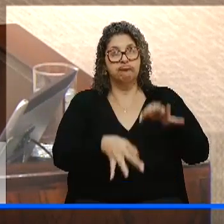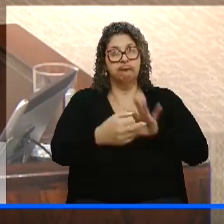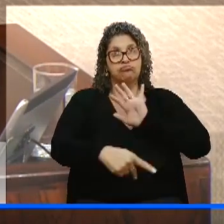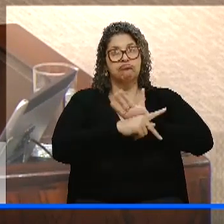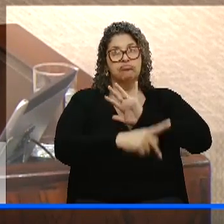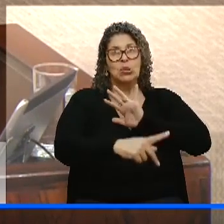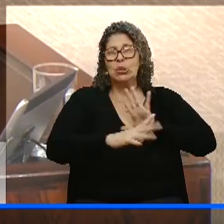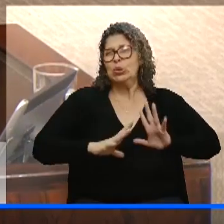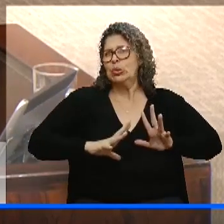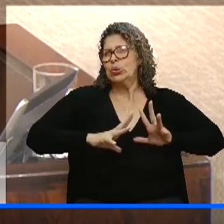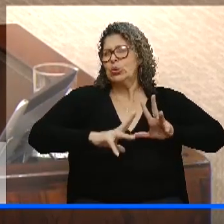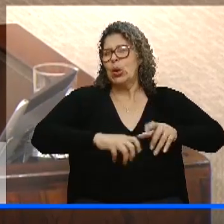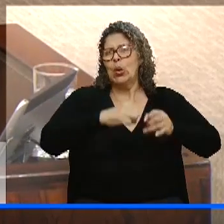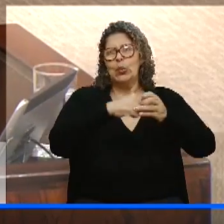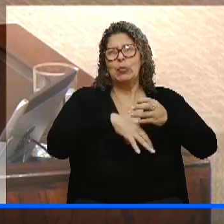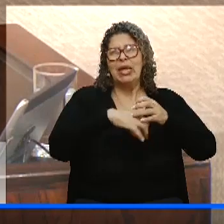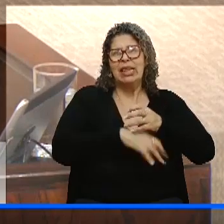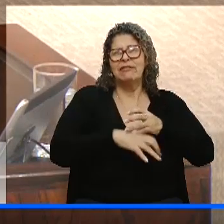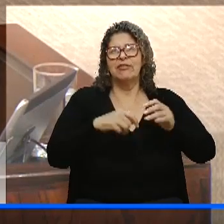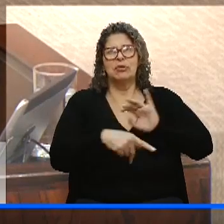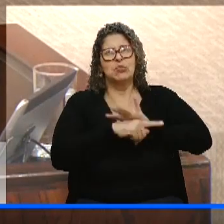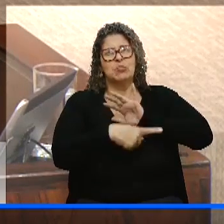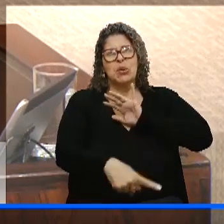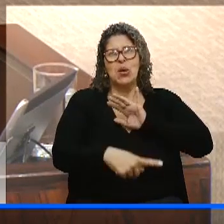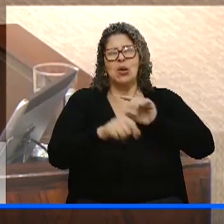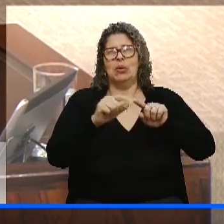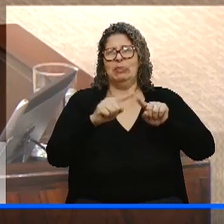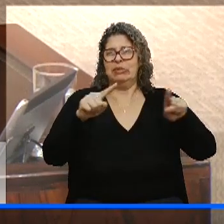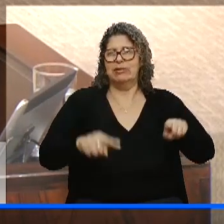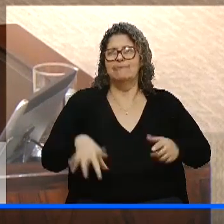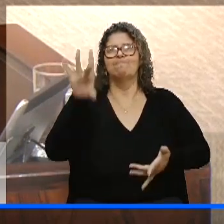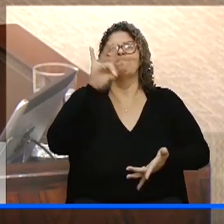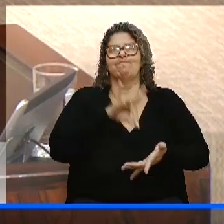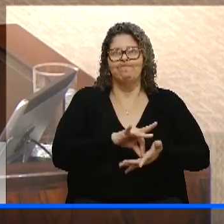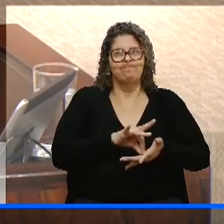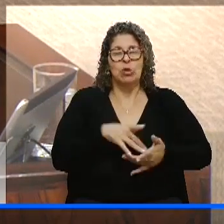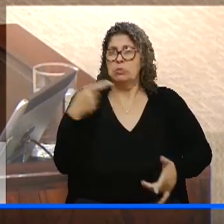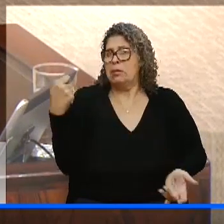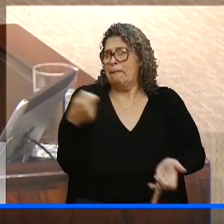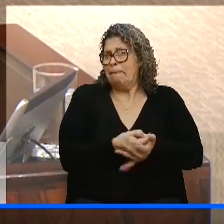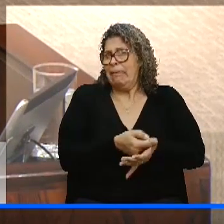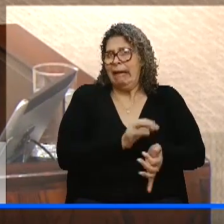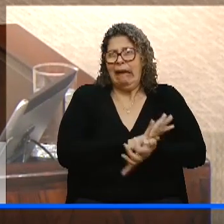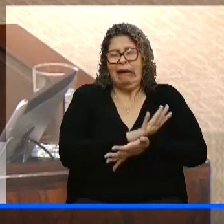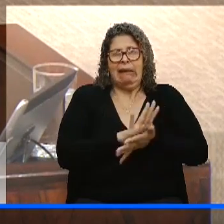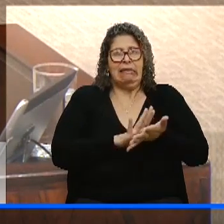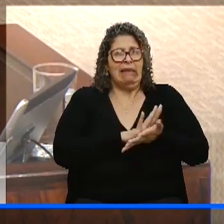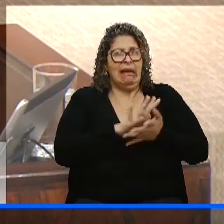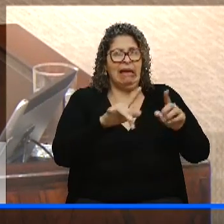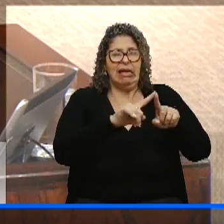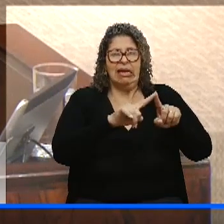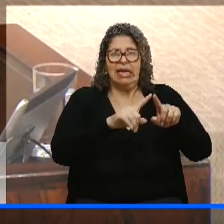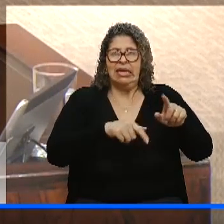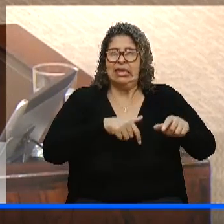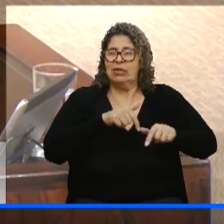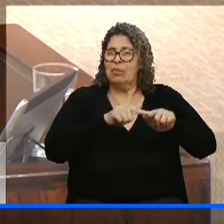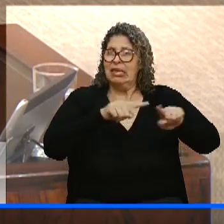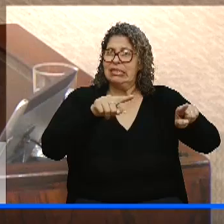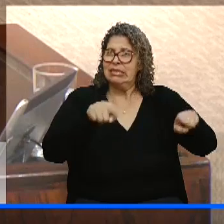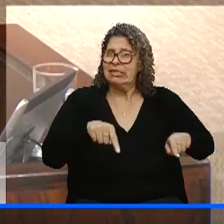ele tem todos os benefícios do serviço público ele tem estabilidade ele não precisa pagar um escritório de advocacia